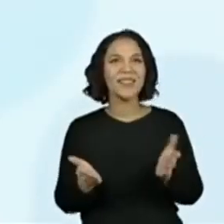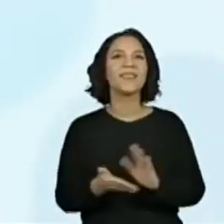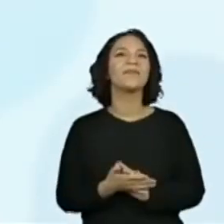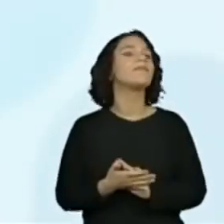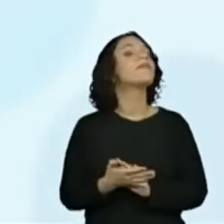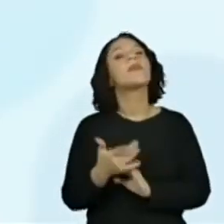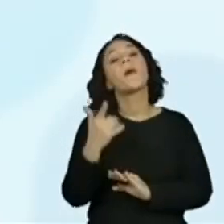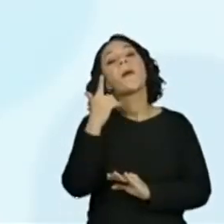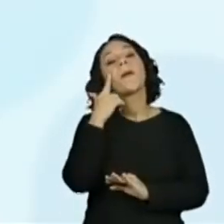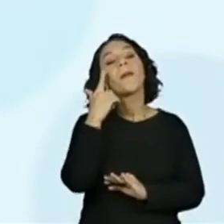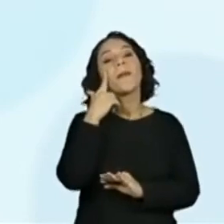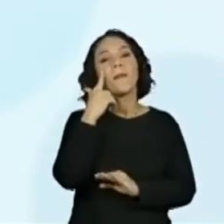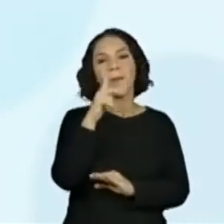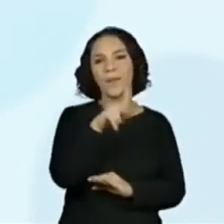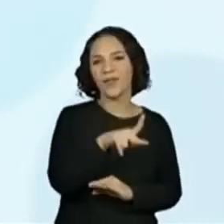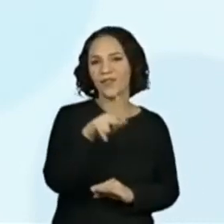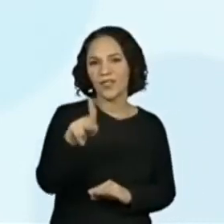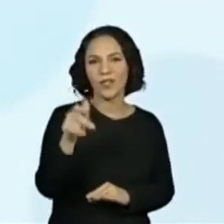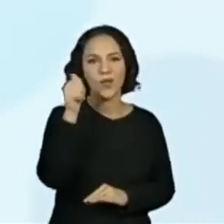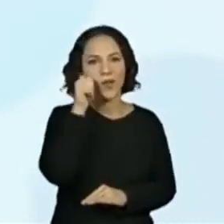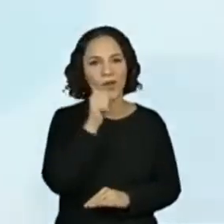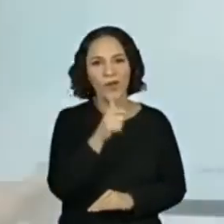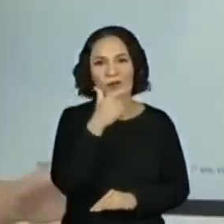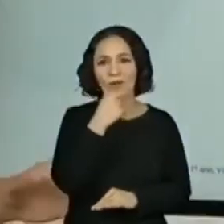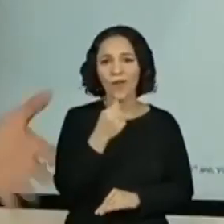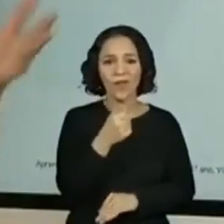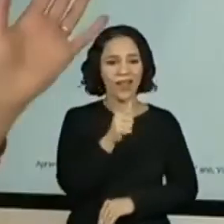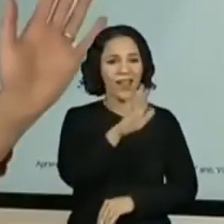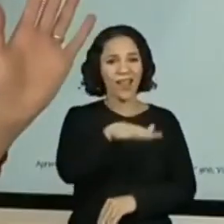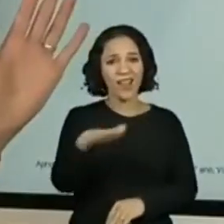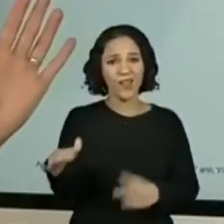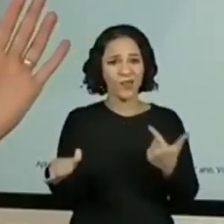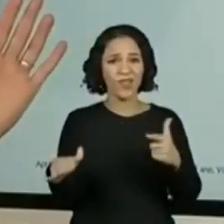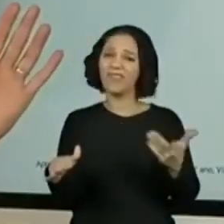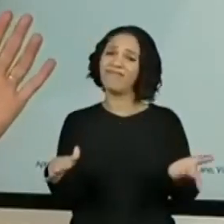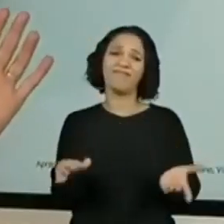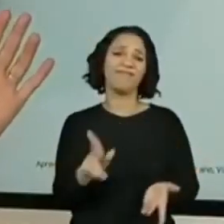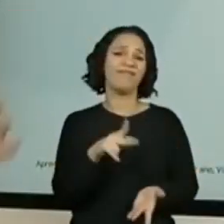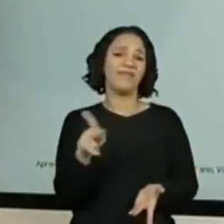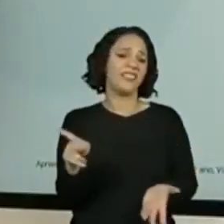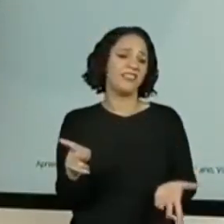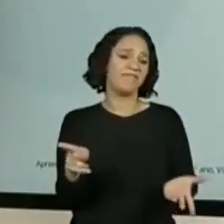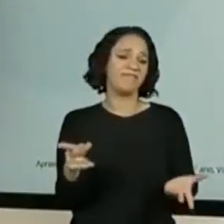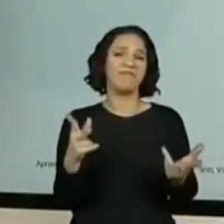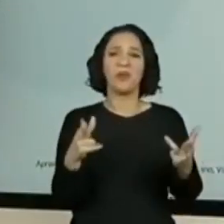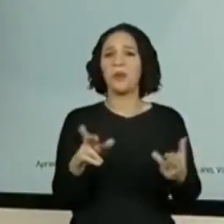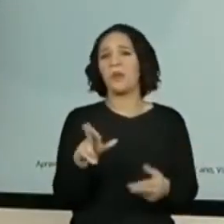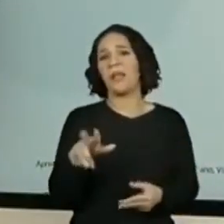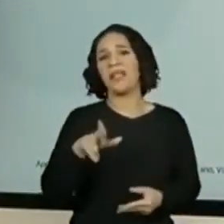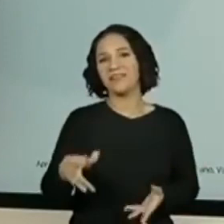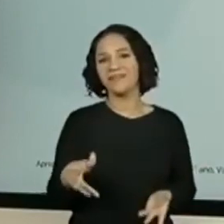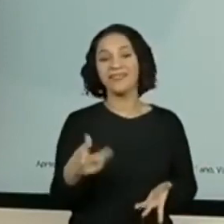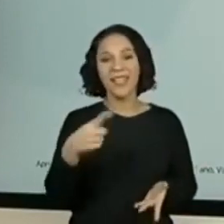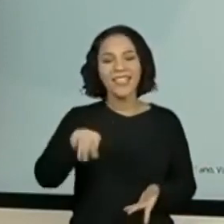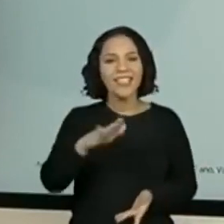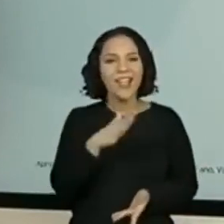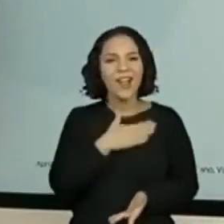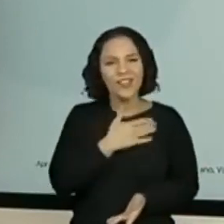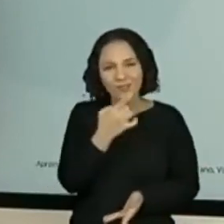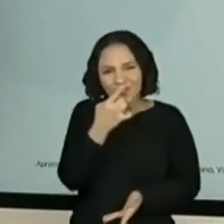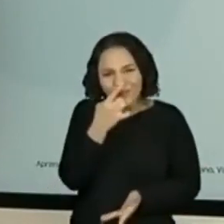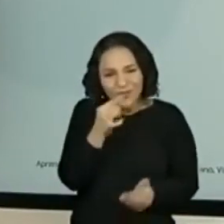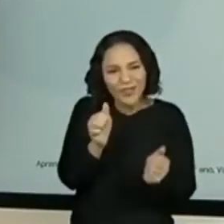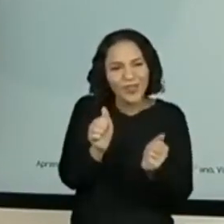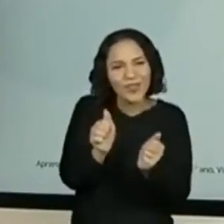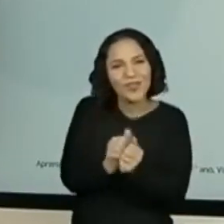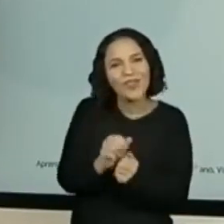Porque professor e professora sem aluno não é professor. Não mais. Né? E a gente gosta de estar com vocês e aí a